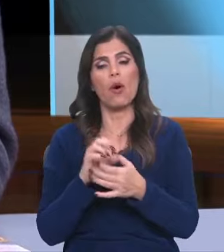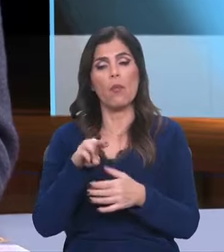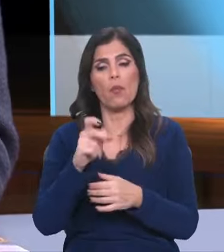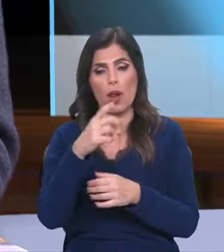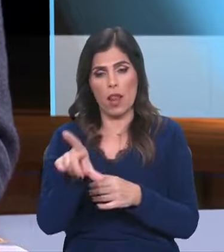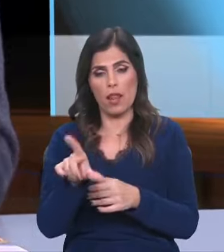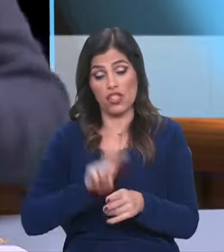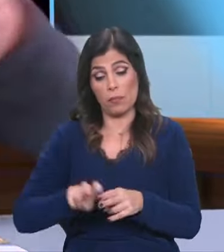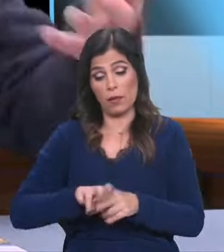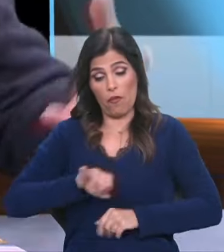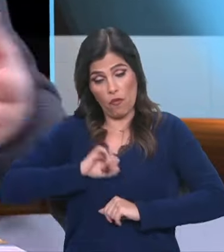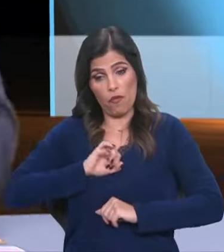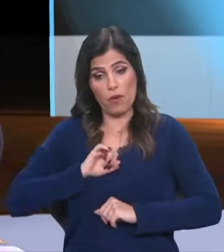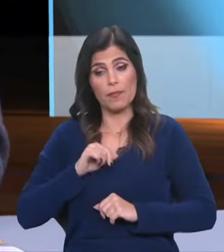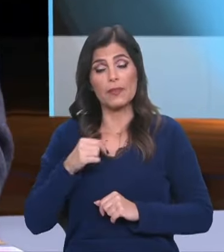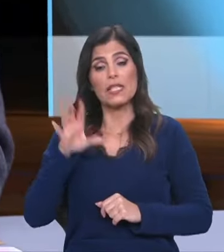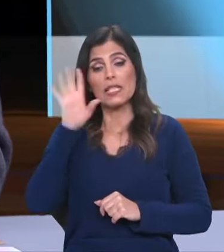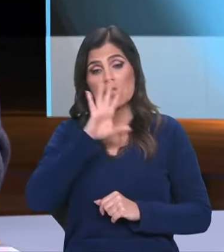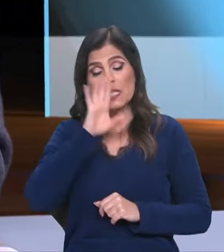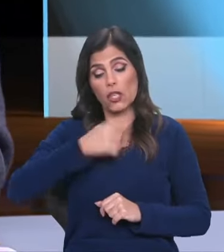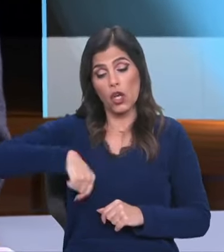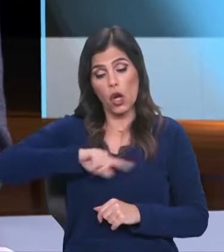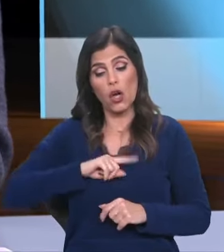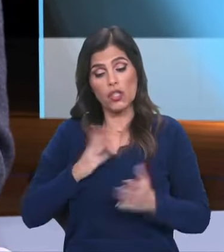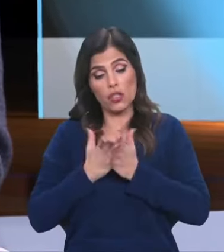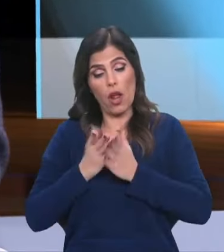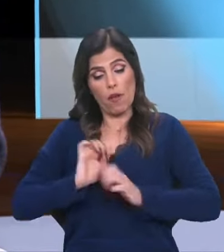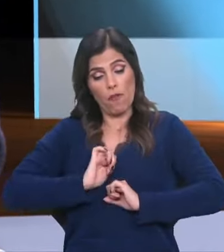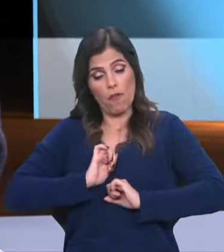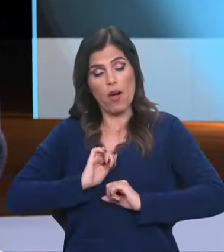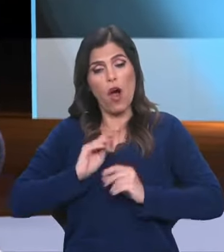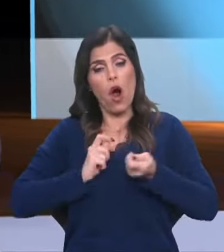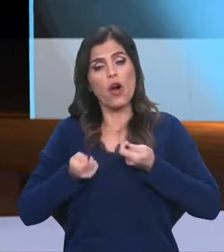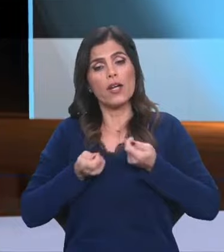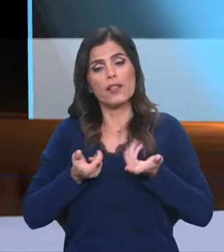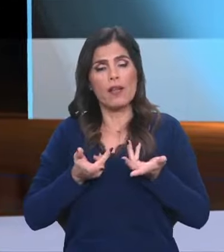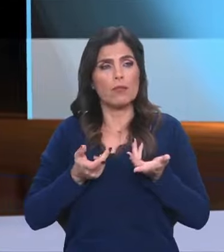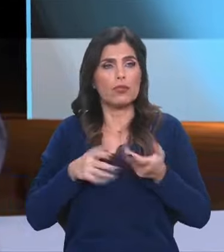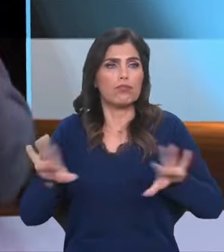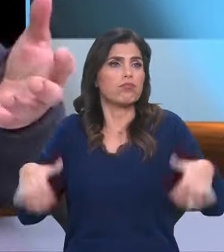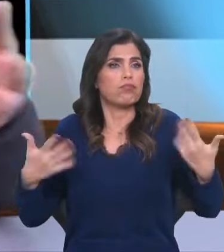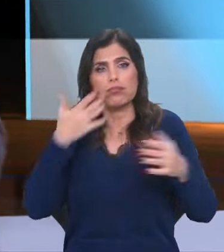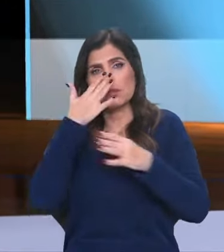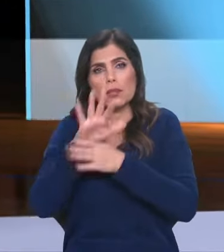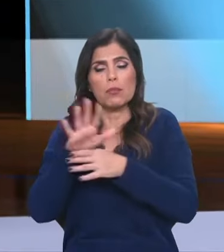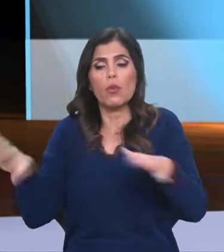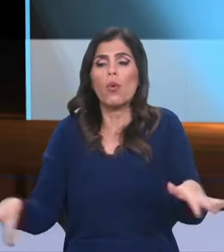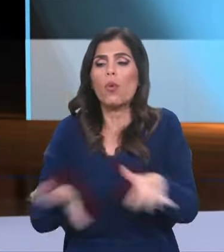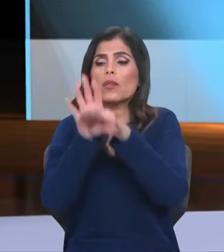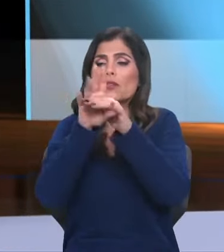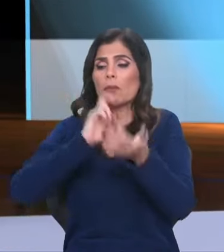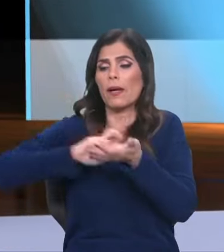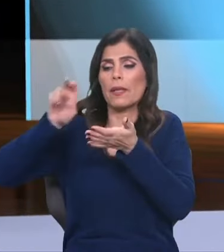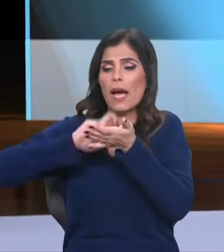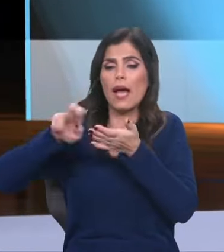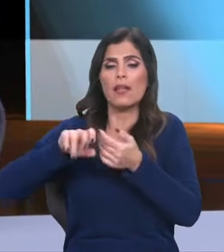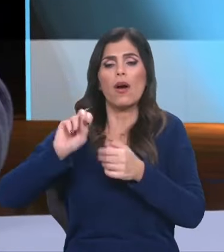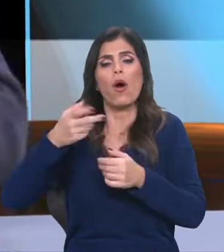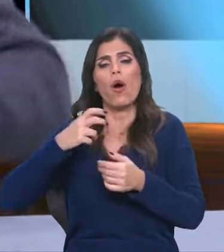Quando nós organizamos na minha escola uma caminhada, quando organizamos um encontro, quando fazemos o caminho